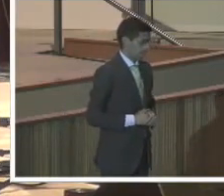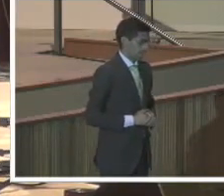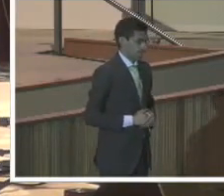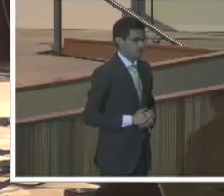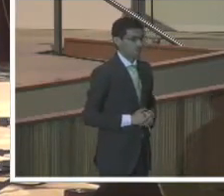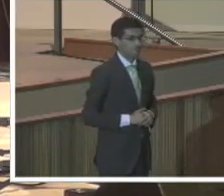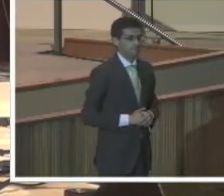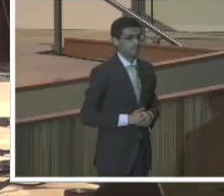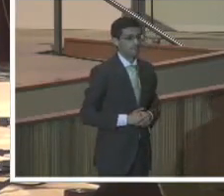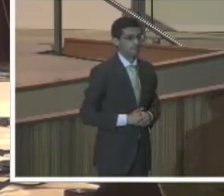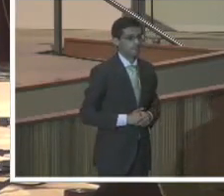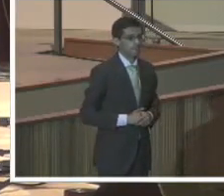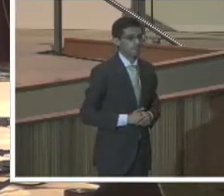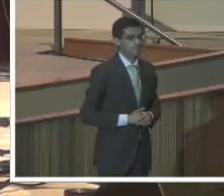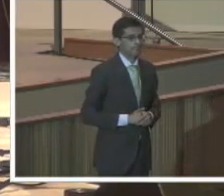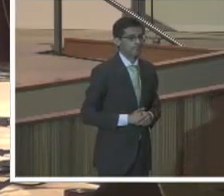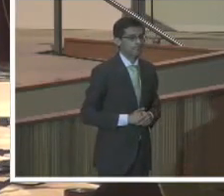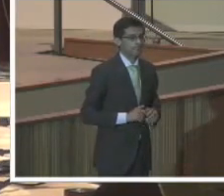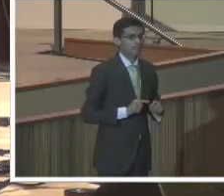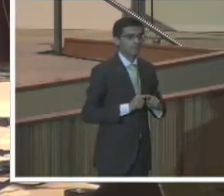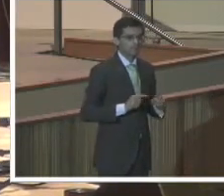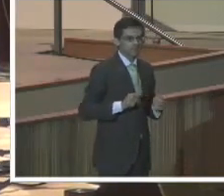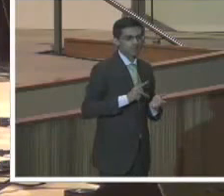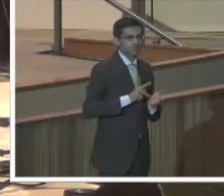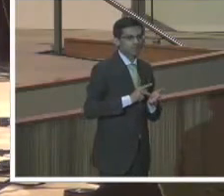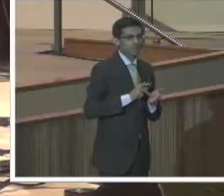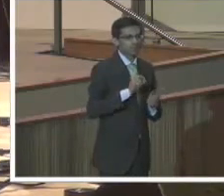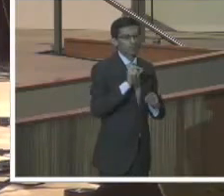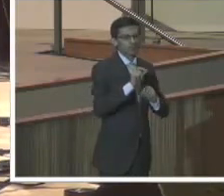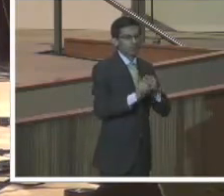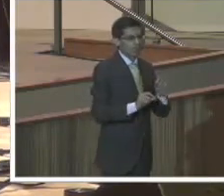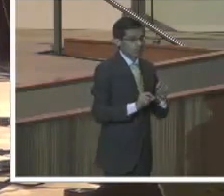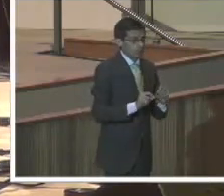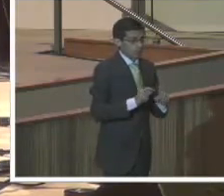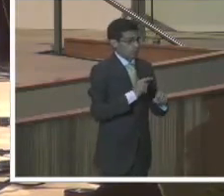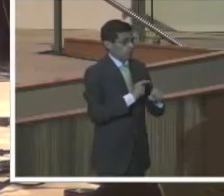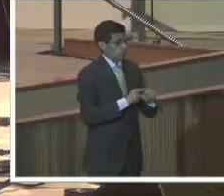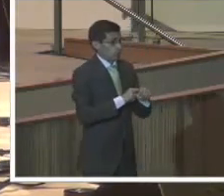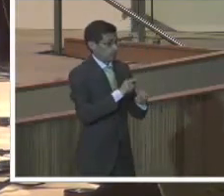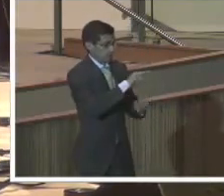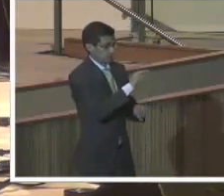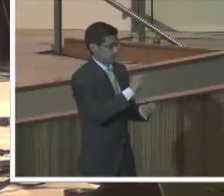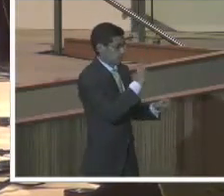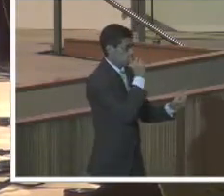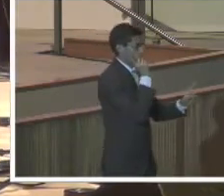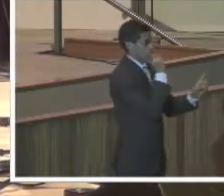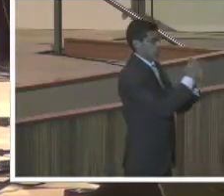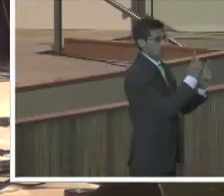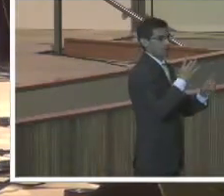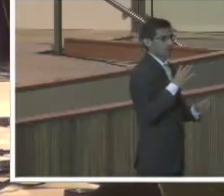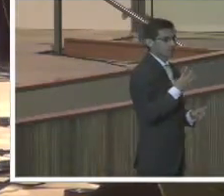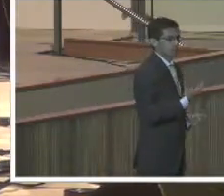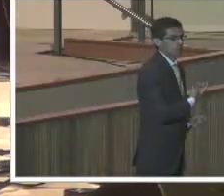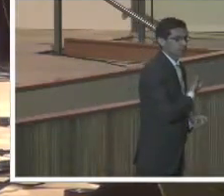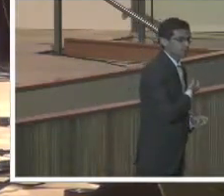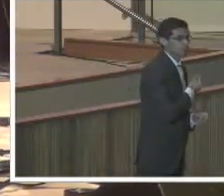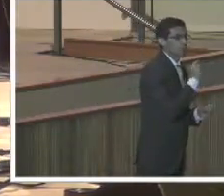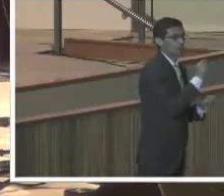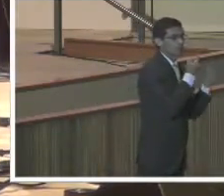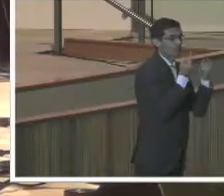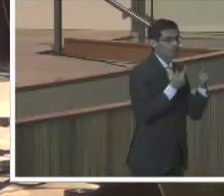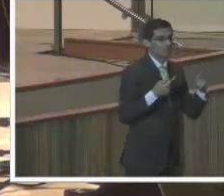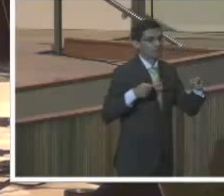E sabe o que é que compensa todo esse custo do resgate? É vir com a ovelhinha no